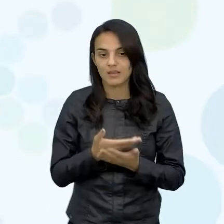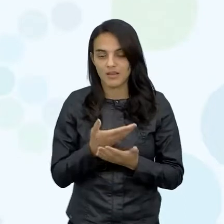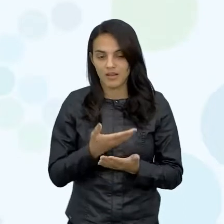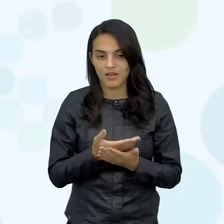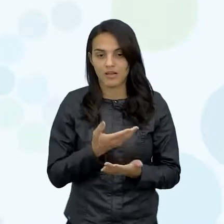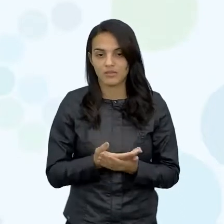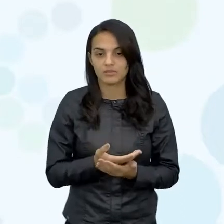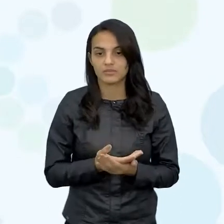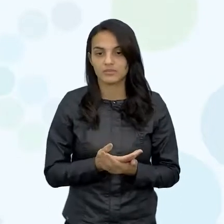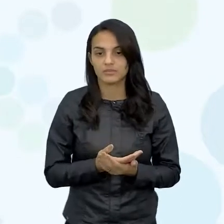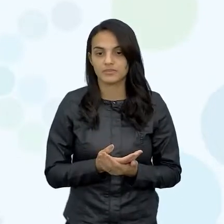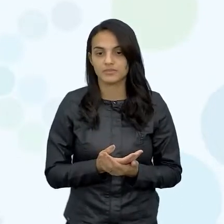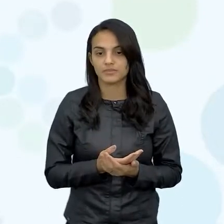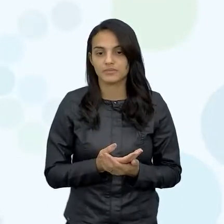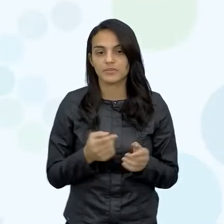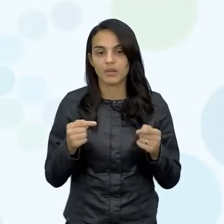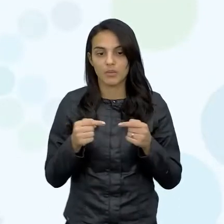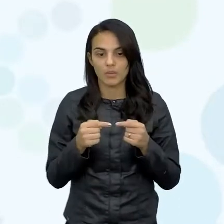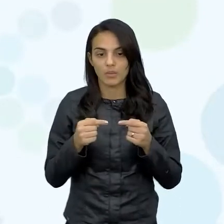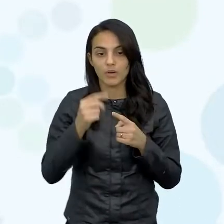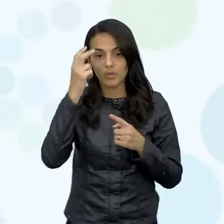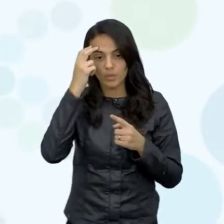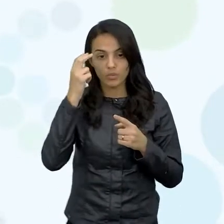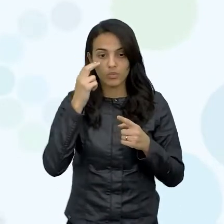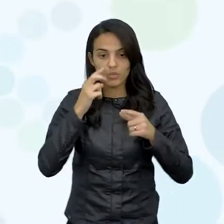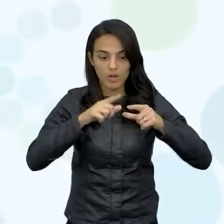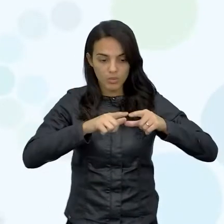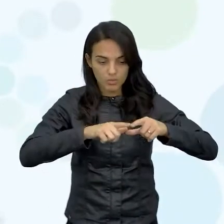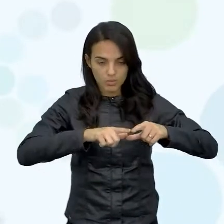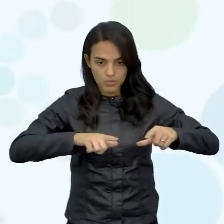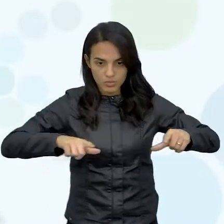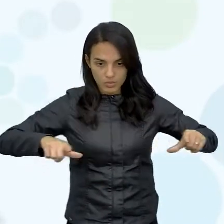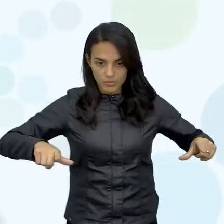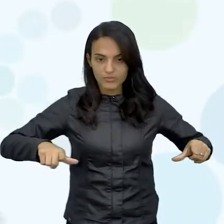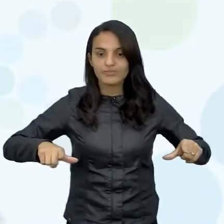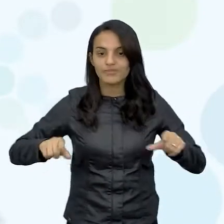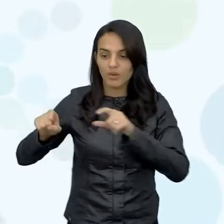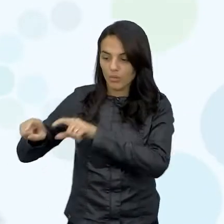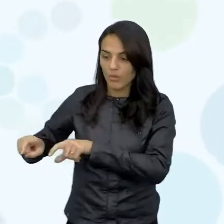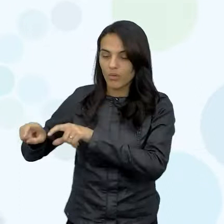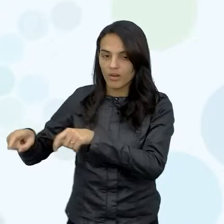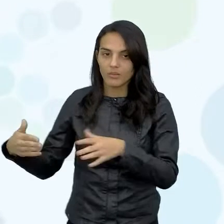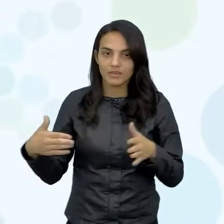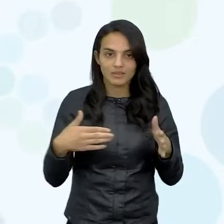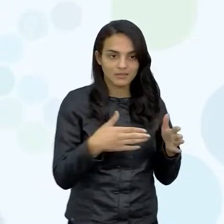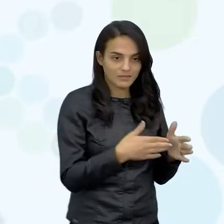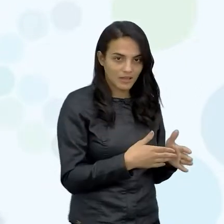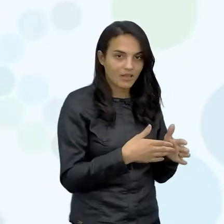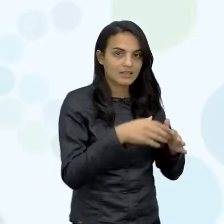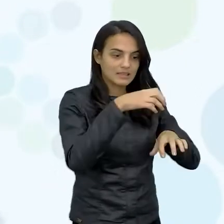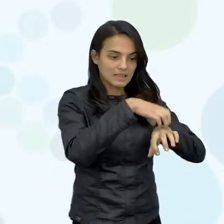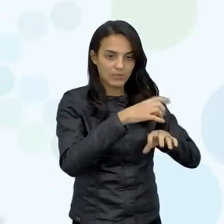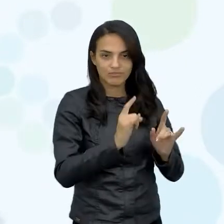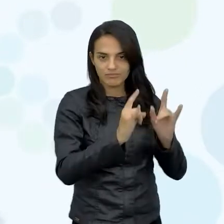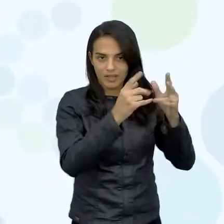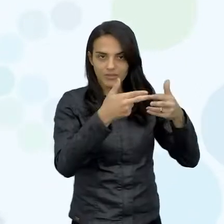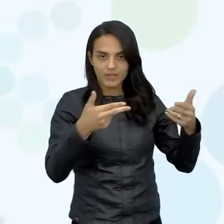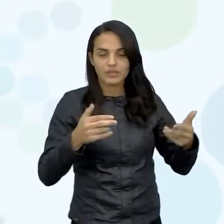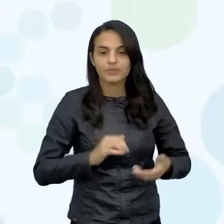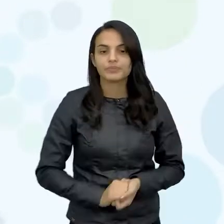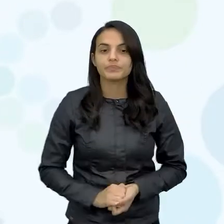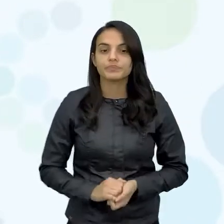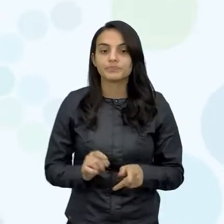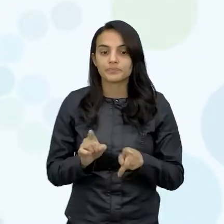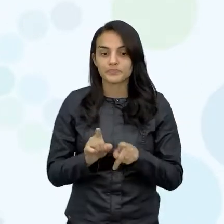dessa aula, né, faz parte aí da cultura do solo, do campo à cidade, sendo que faz parte aí da